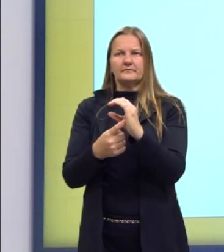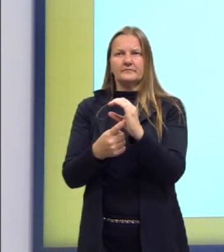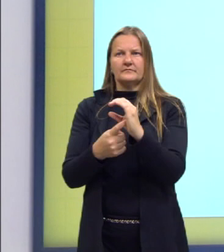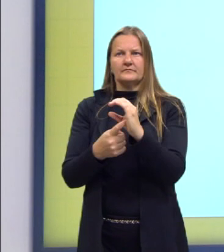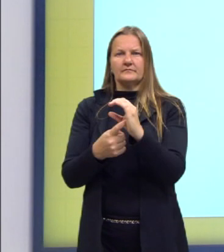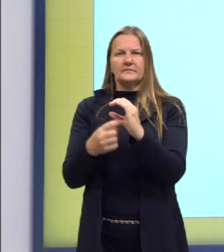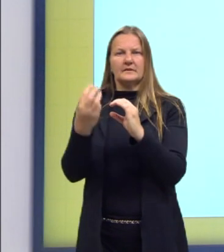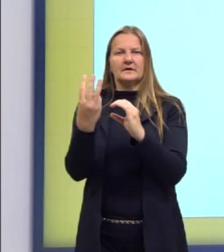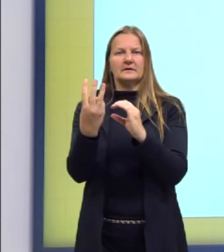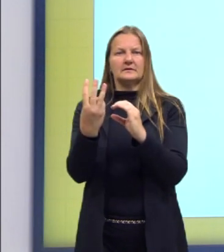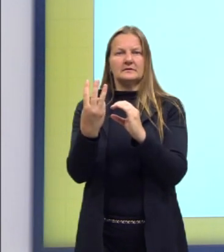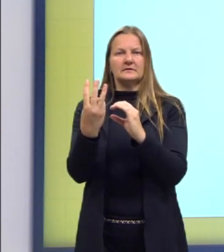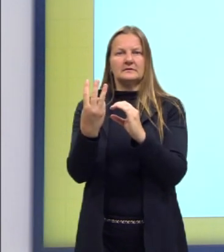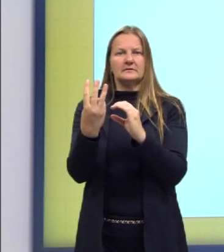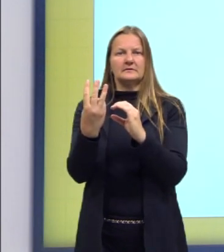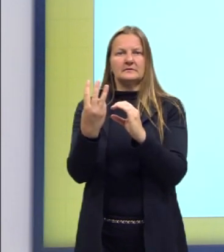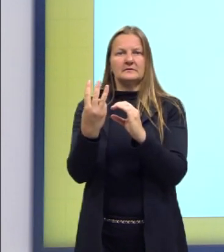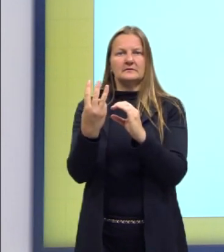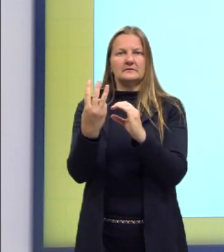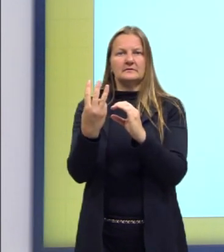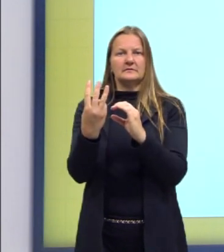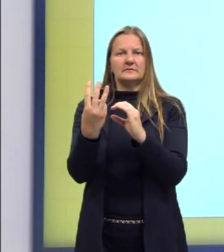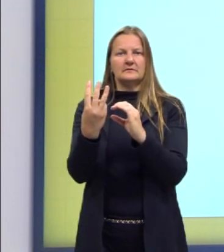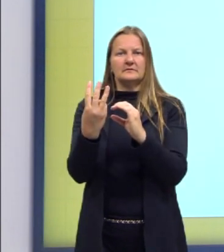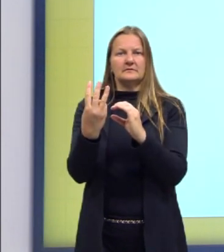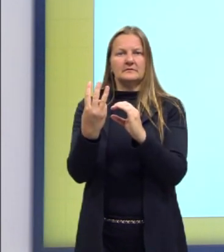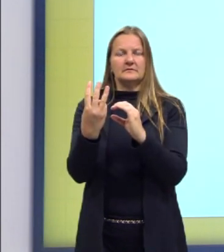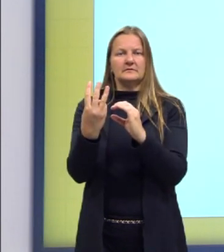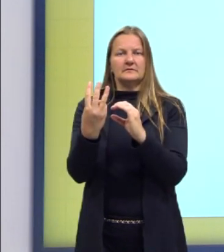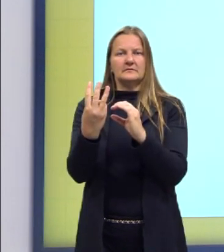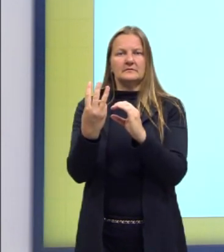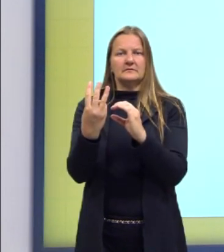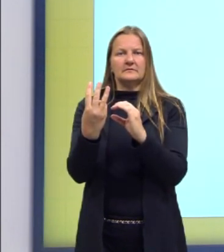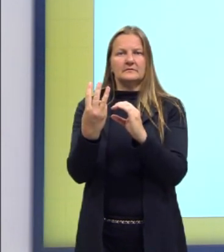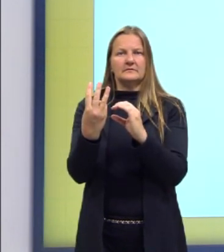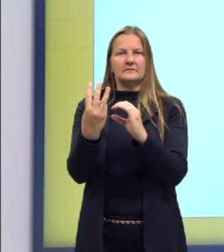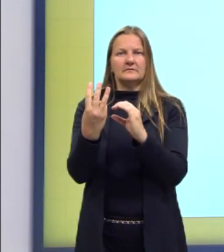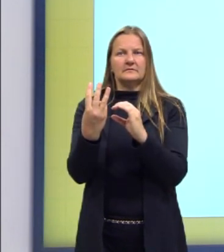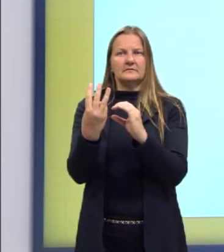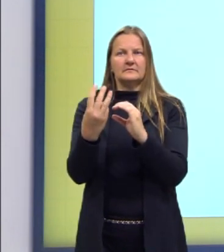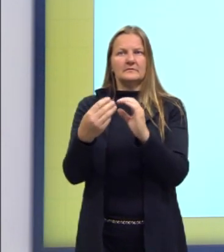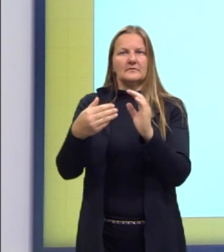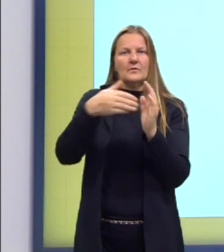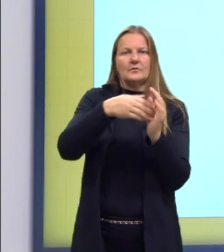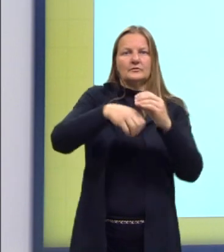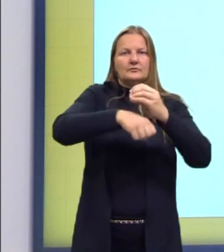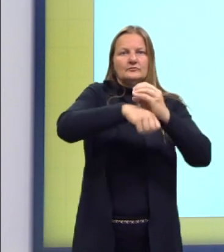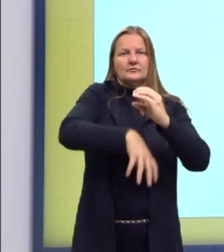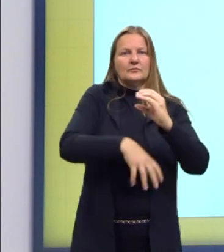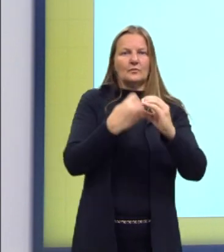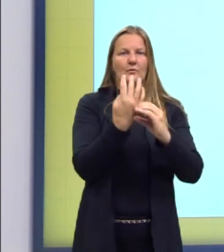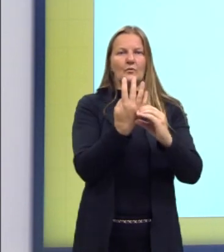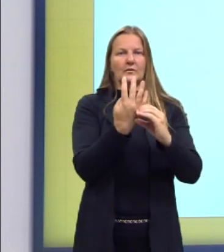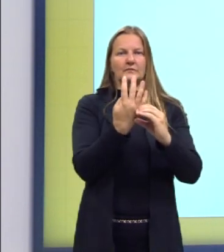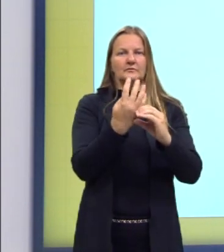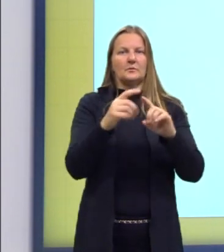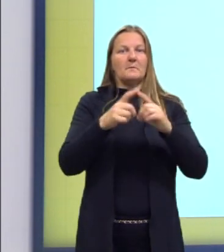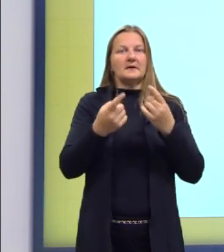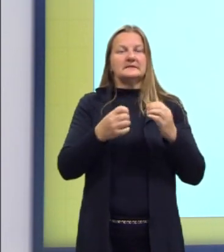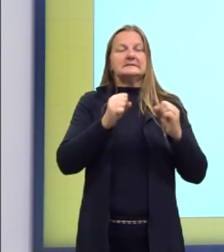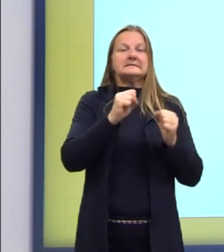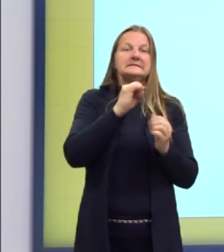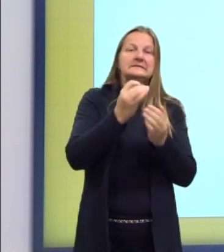estar no carbono 3 né um dois três amanhã ficar são estaria ligado ao carbono 3 e a outra ramificação no carbono 4 porém